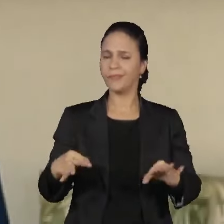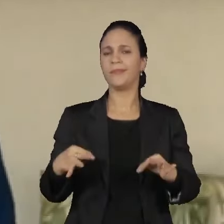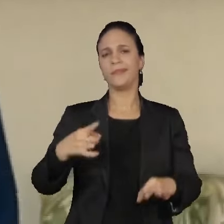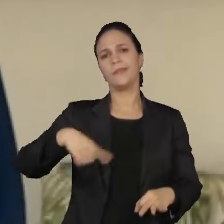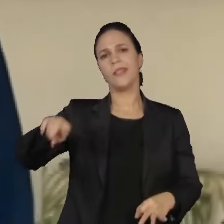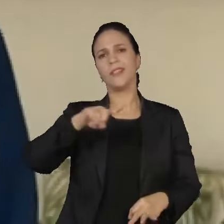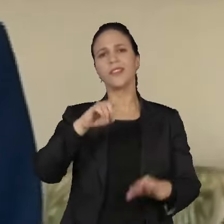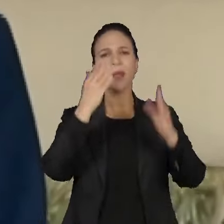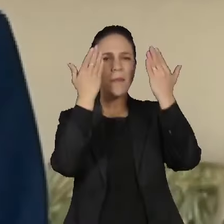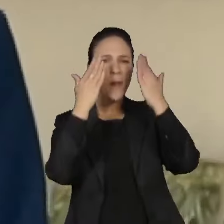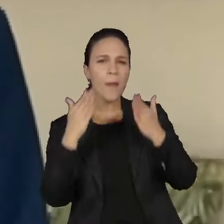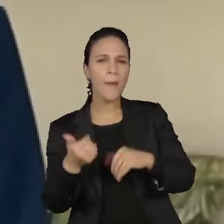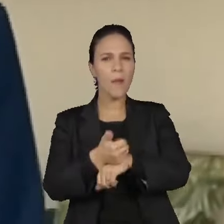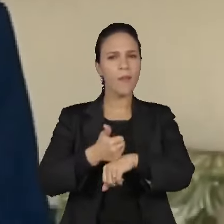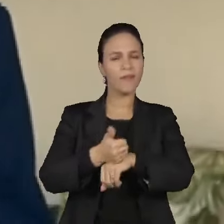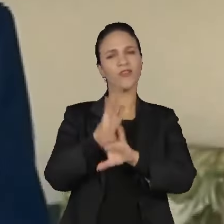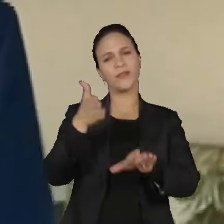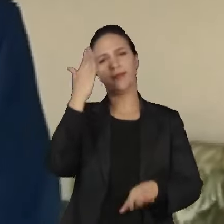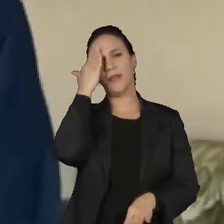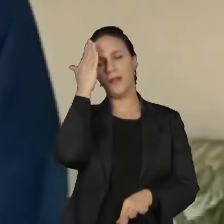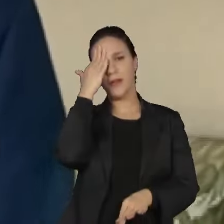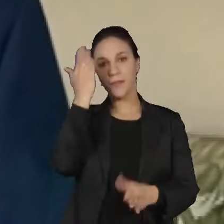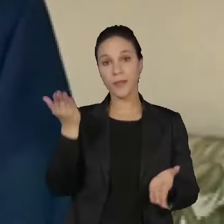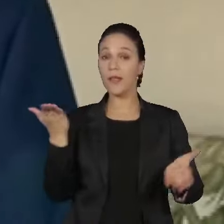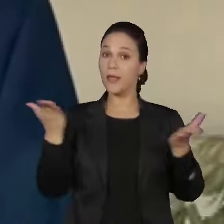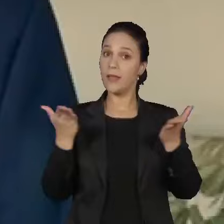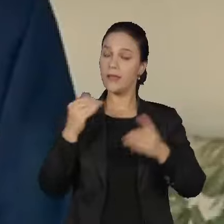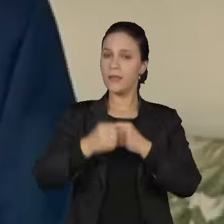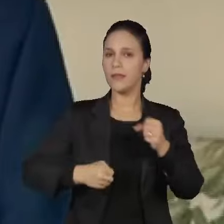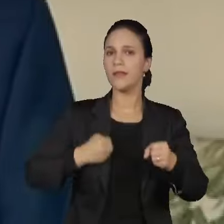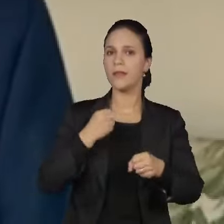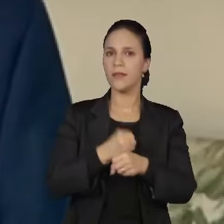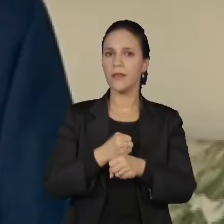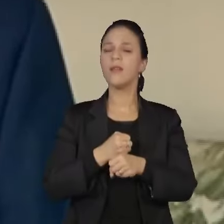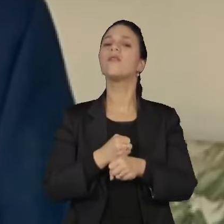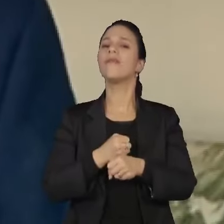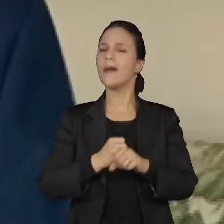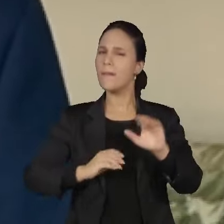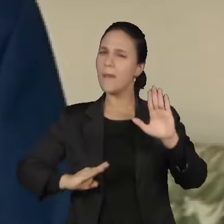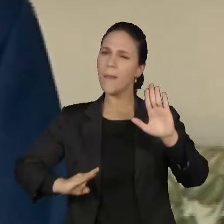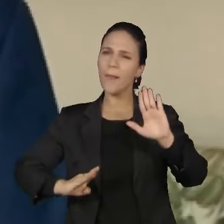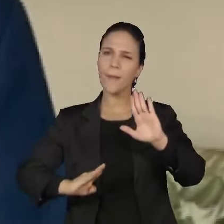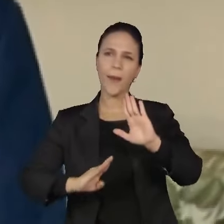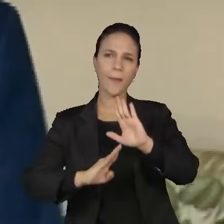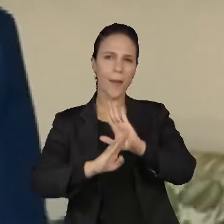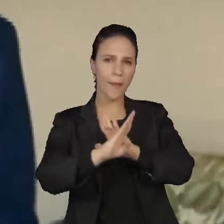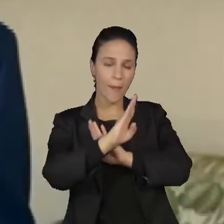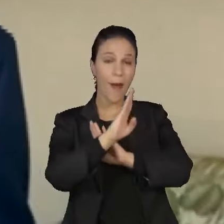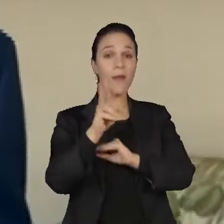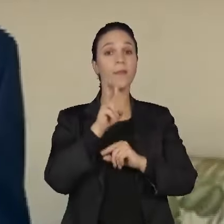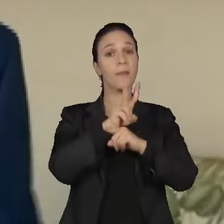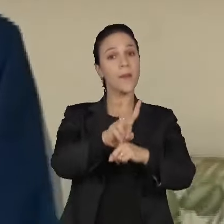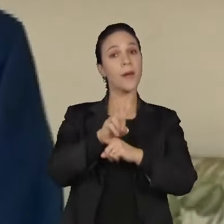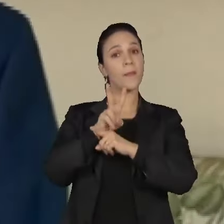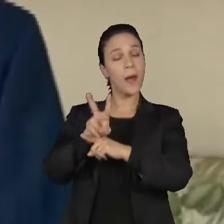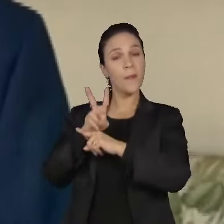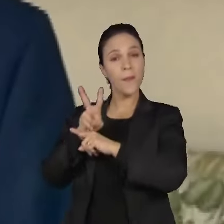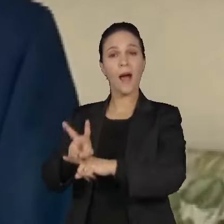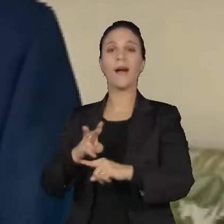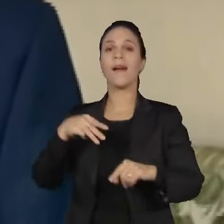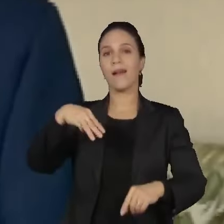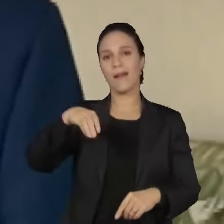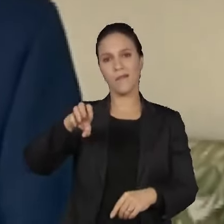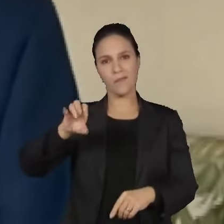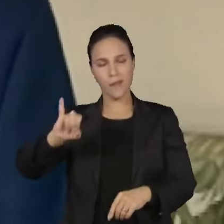os analistas estavam prevendo. Esse ano, nós vamos ter um grande crescimento para o crédito para as micro e